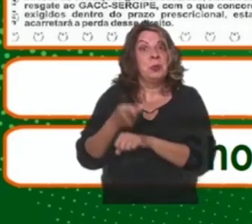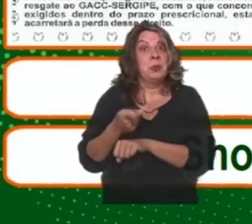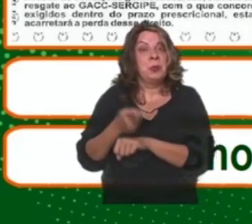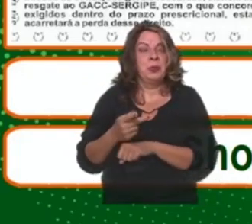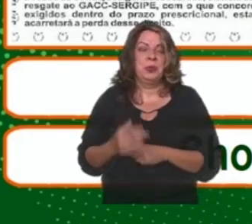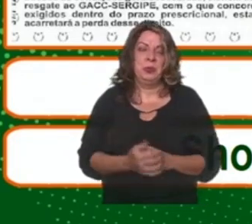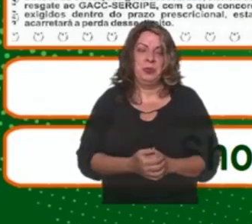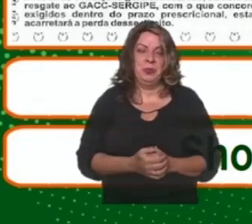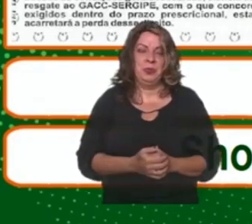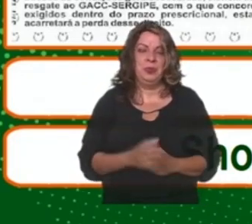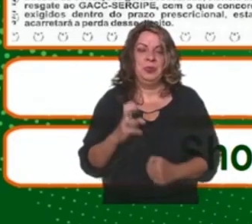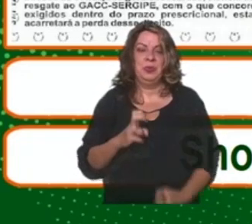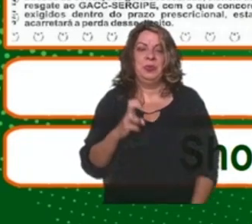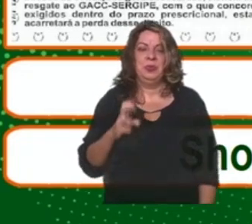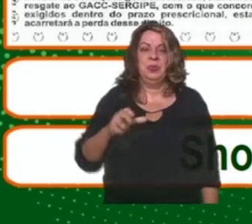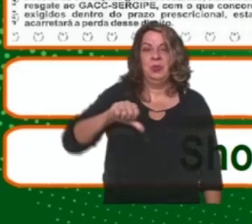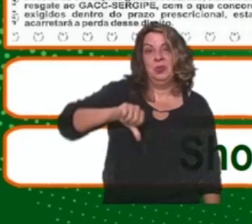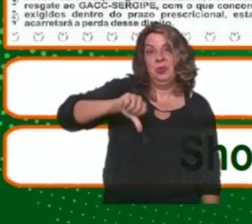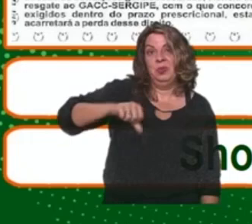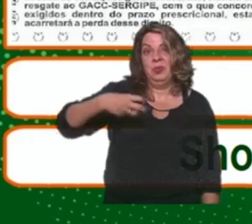levando? Título